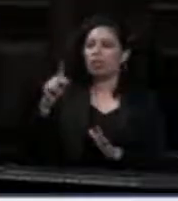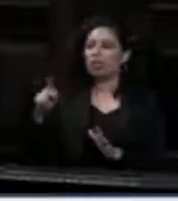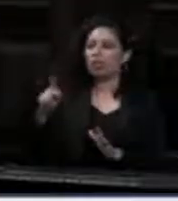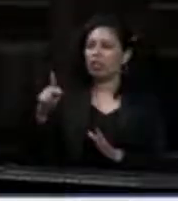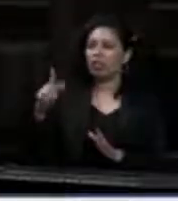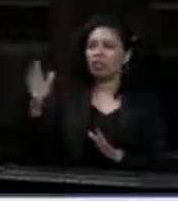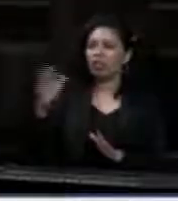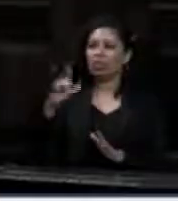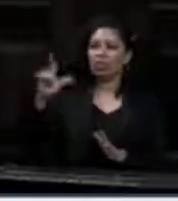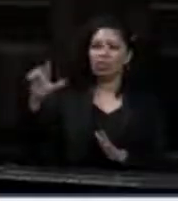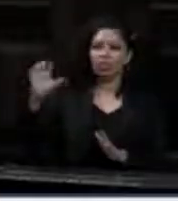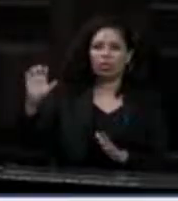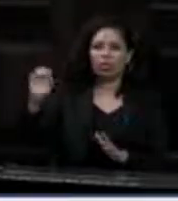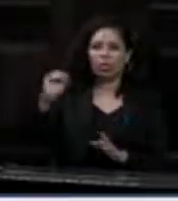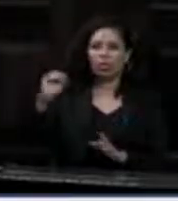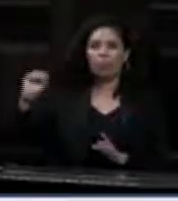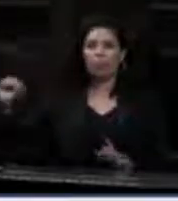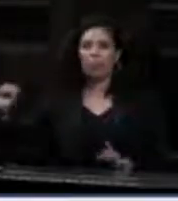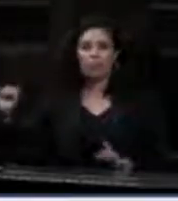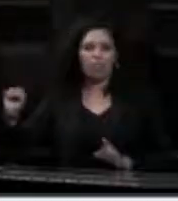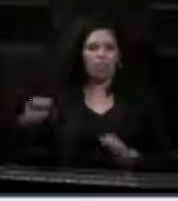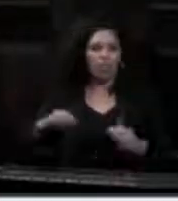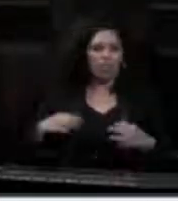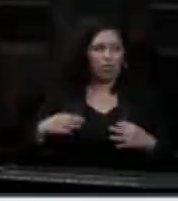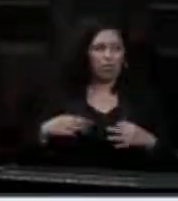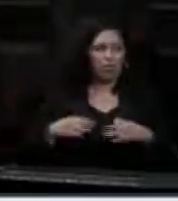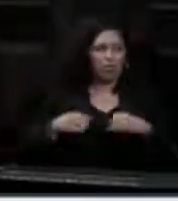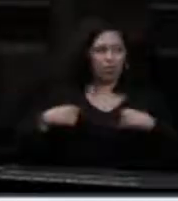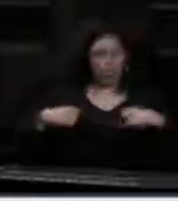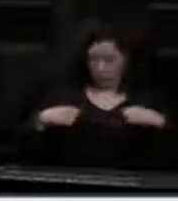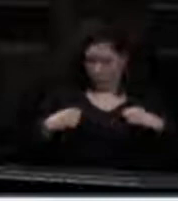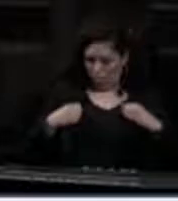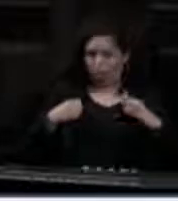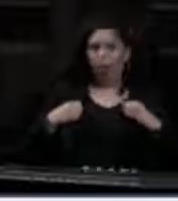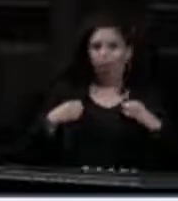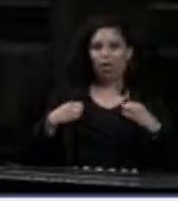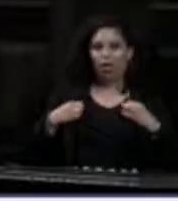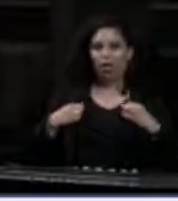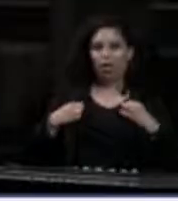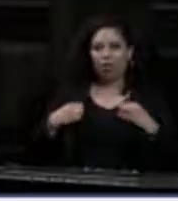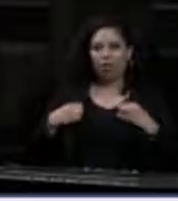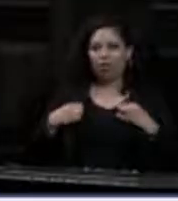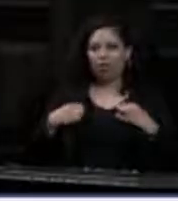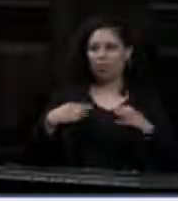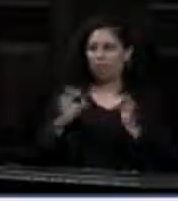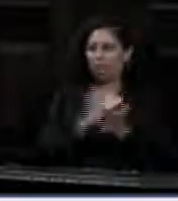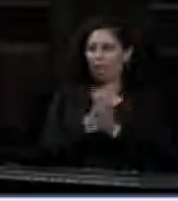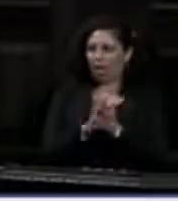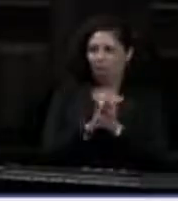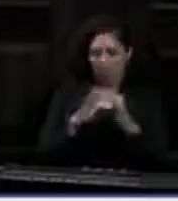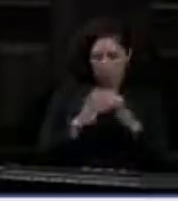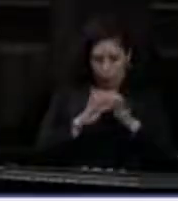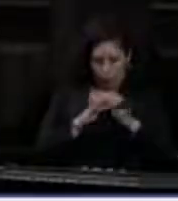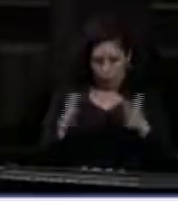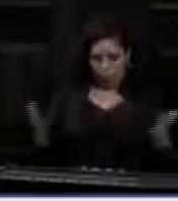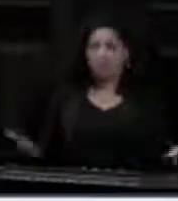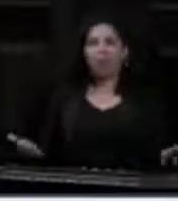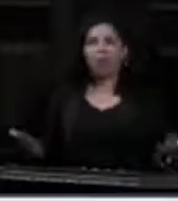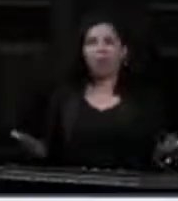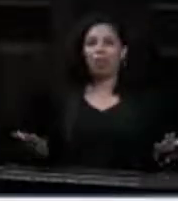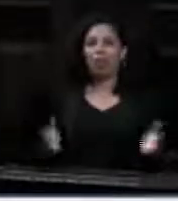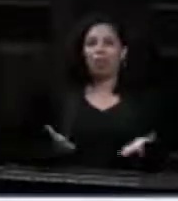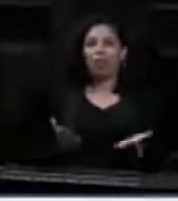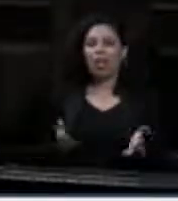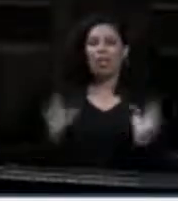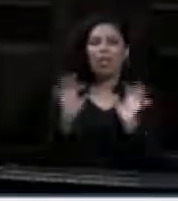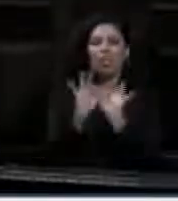grupos feministas, e acho que ela precisa ser melhor amadurecida para ter prosseguimento. Tanto